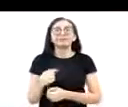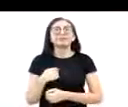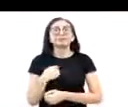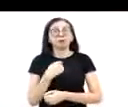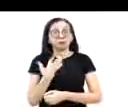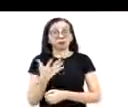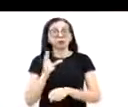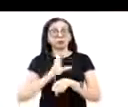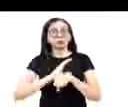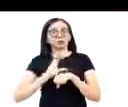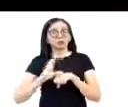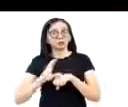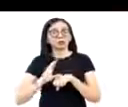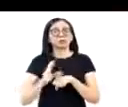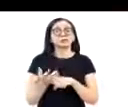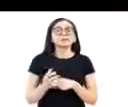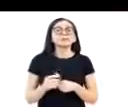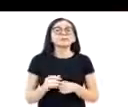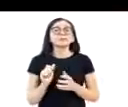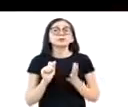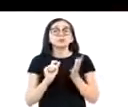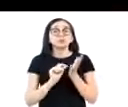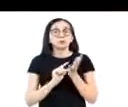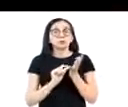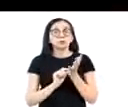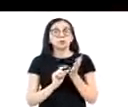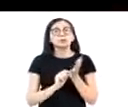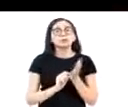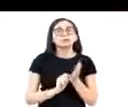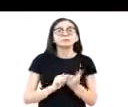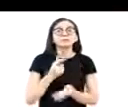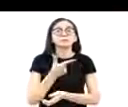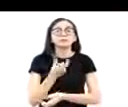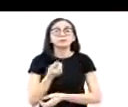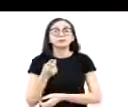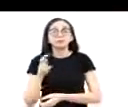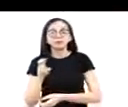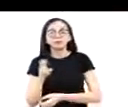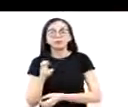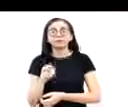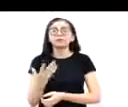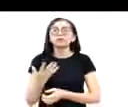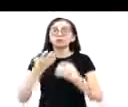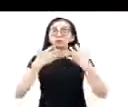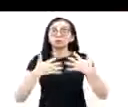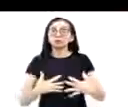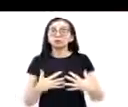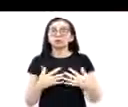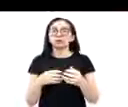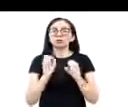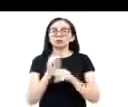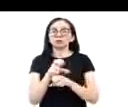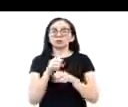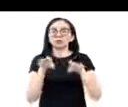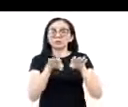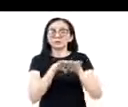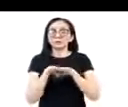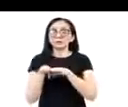Constituição Federal, principalmente no seu artigo 205, que fala dessa educação igualitária para todos,